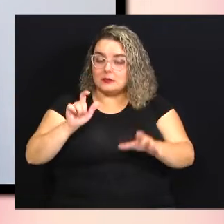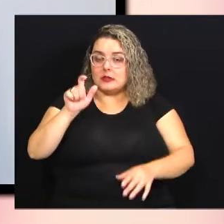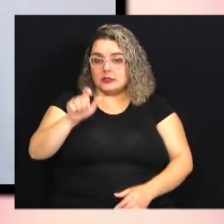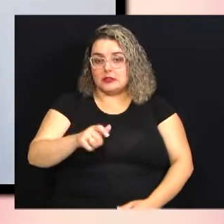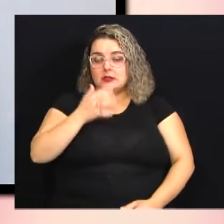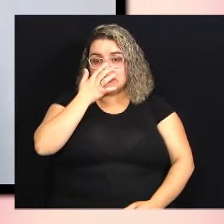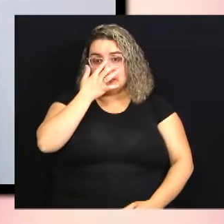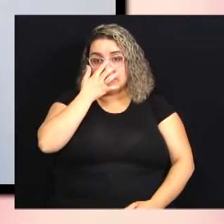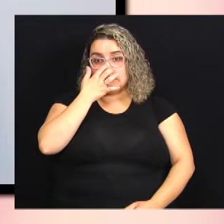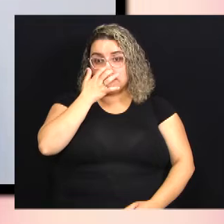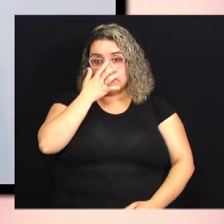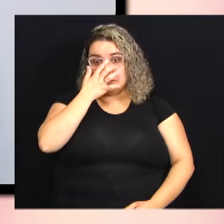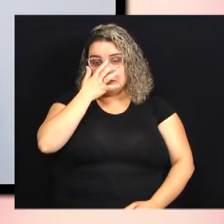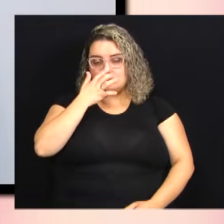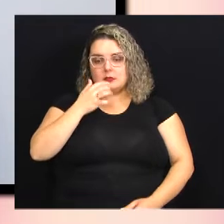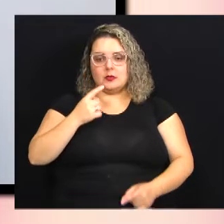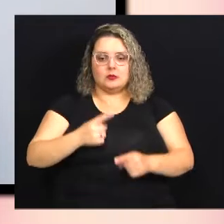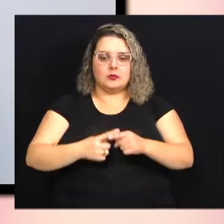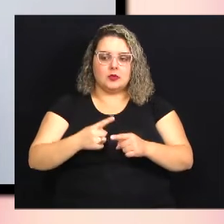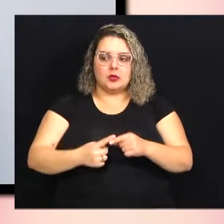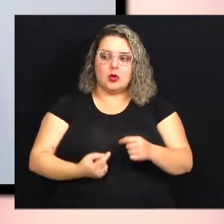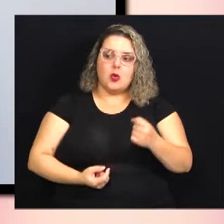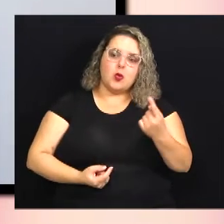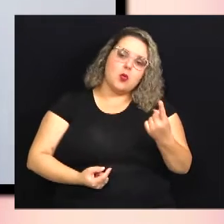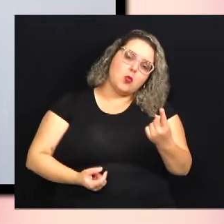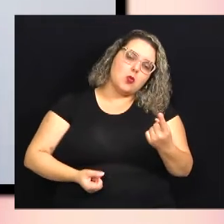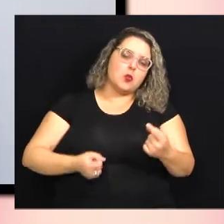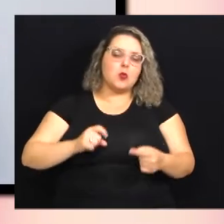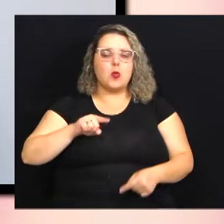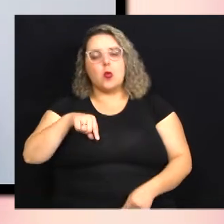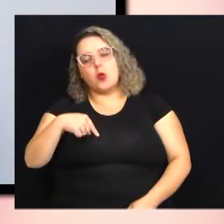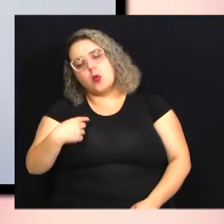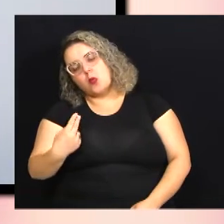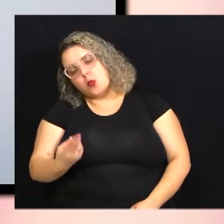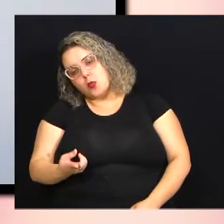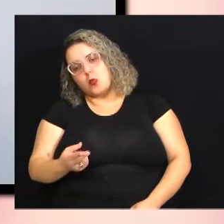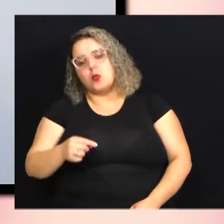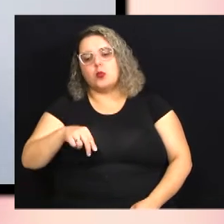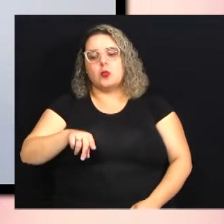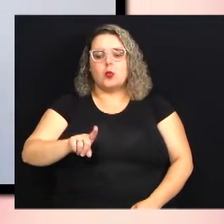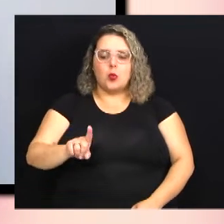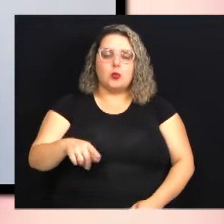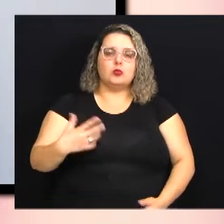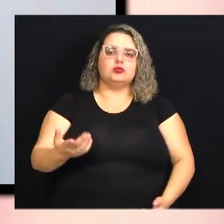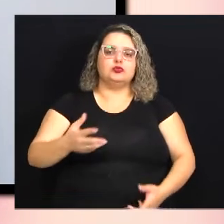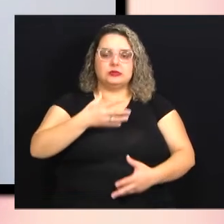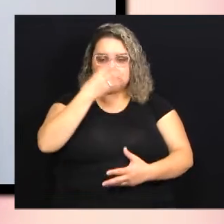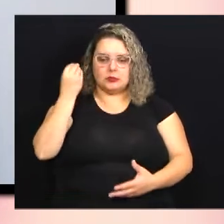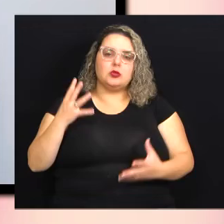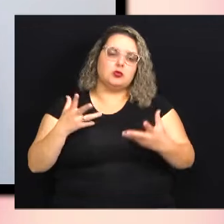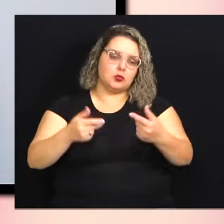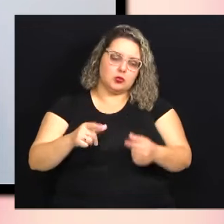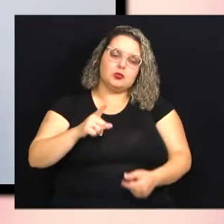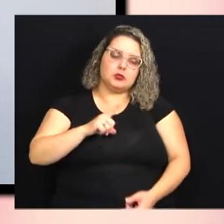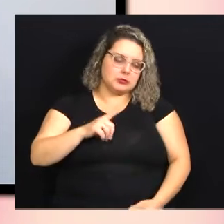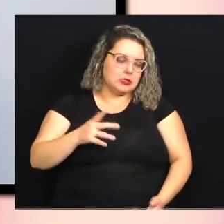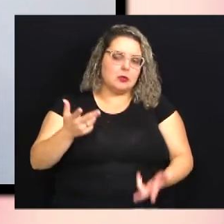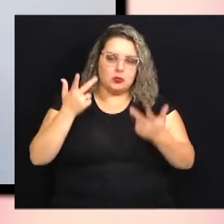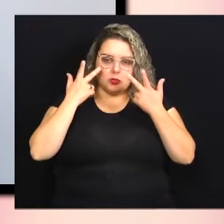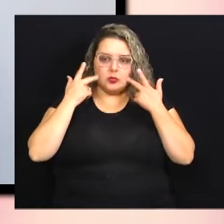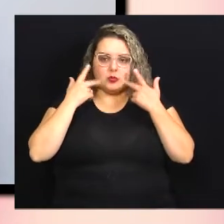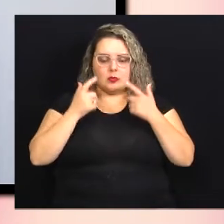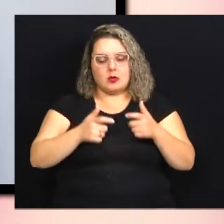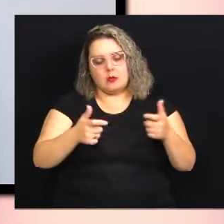Porque um ou outro esquecimento, todos nós cometemos, em maior ou